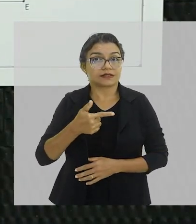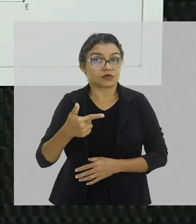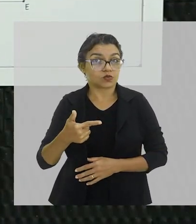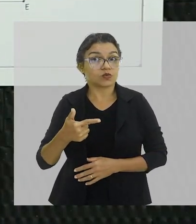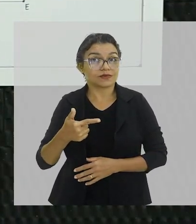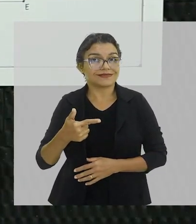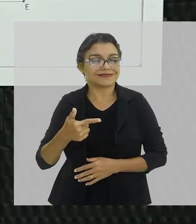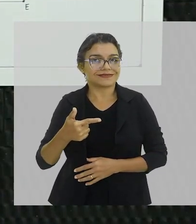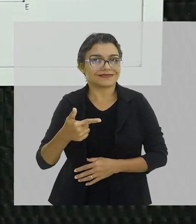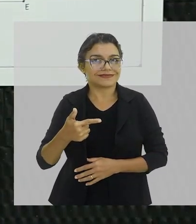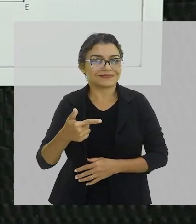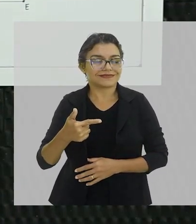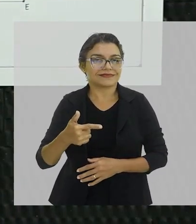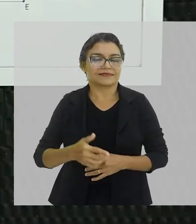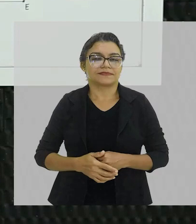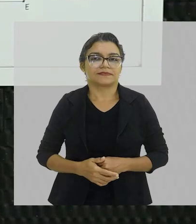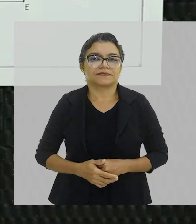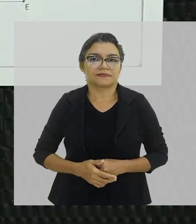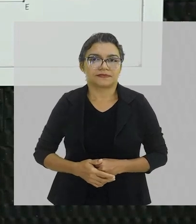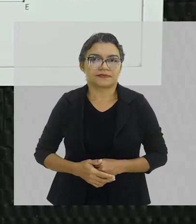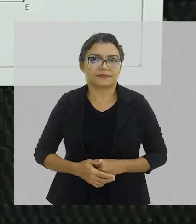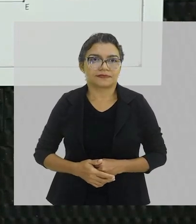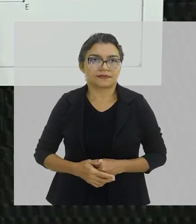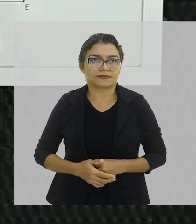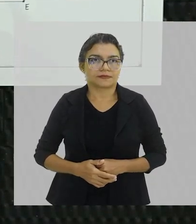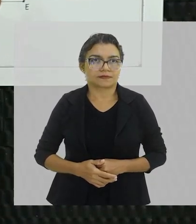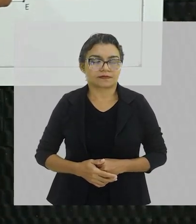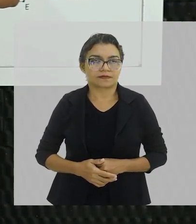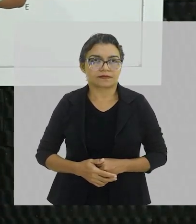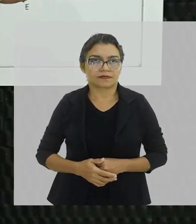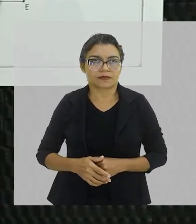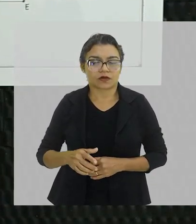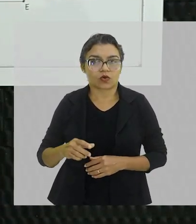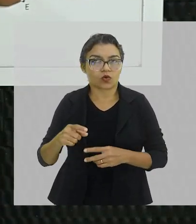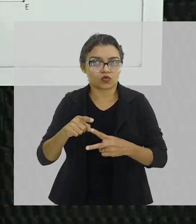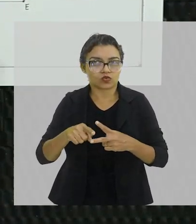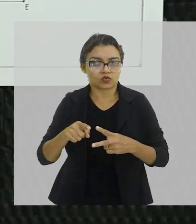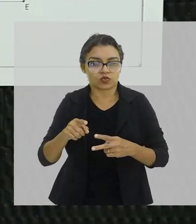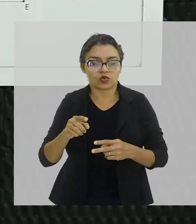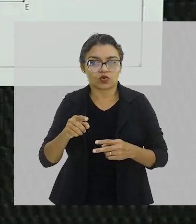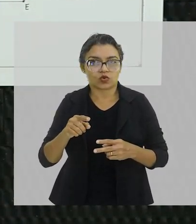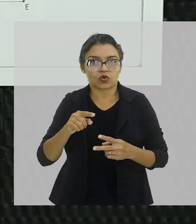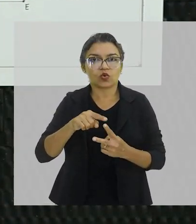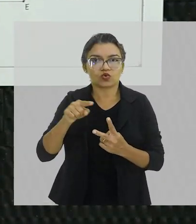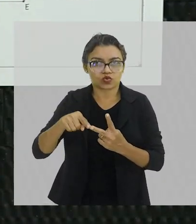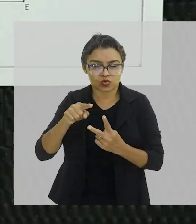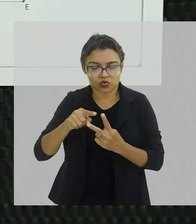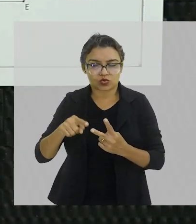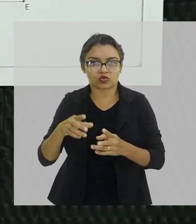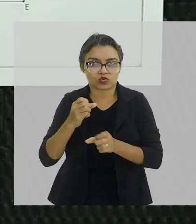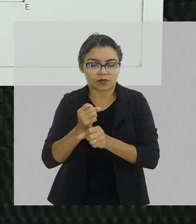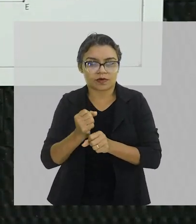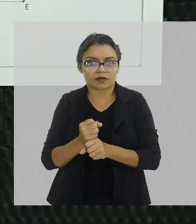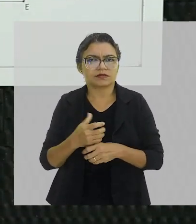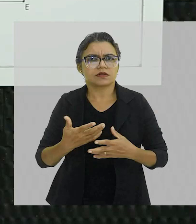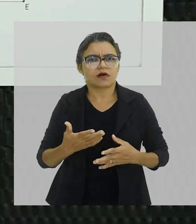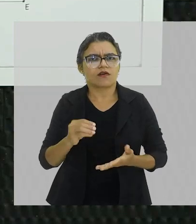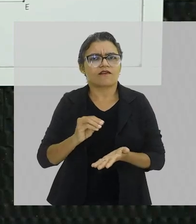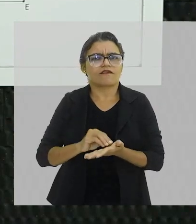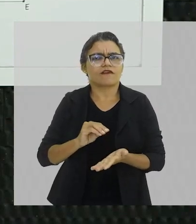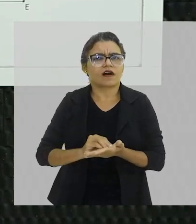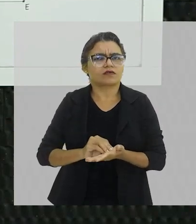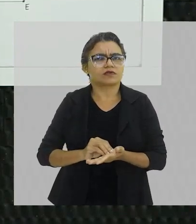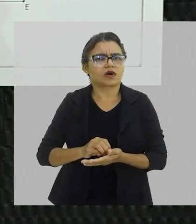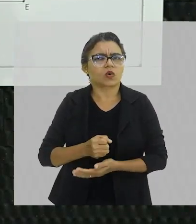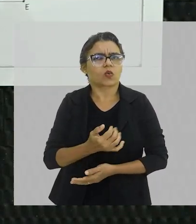72, né? Dá 72 graus, tá? Esses dois aqui. E para dar 108, falta quanto